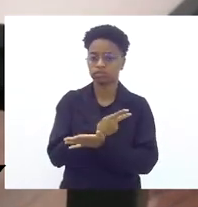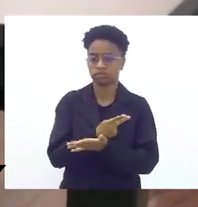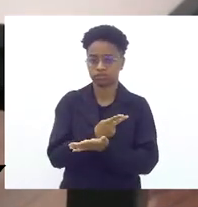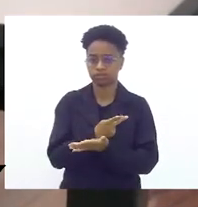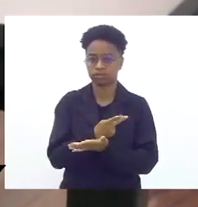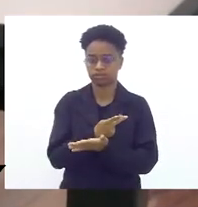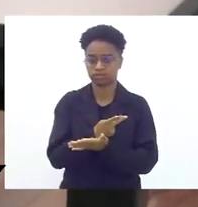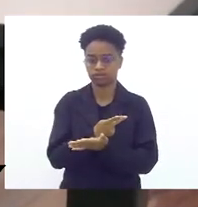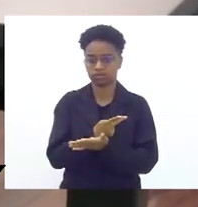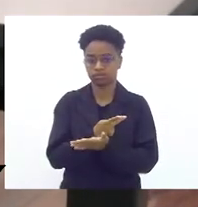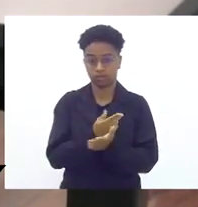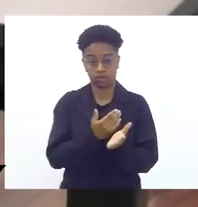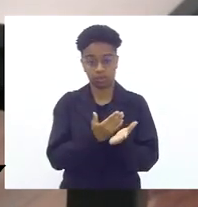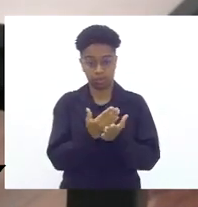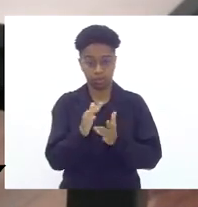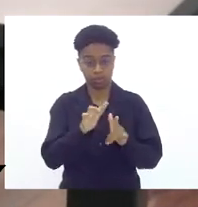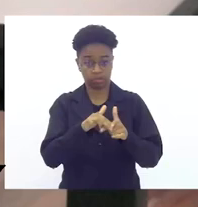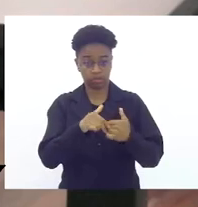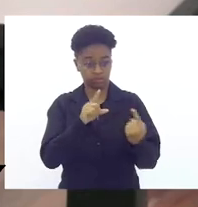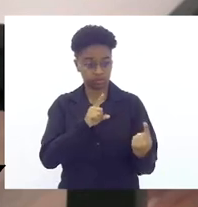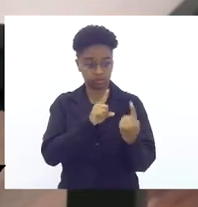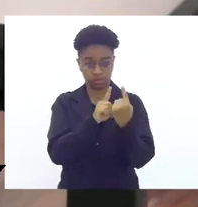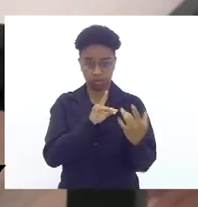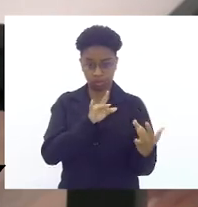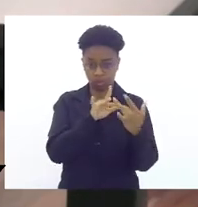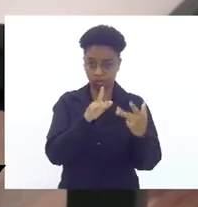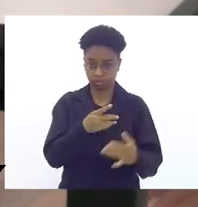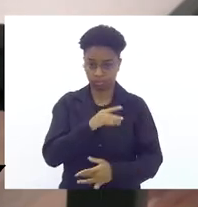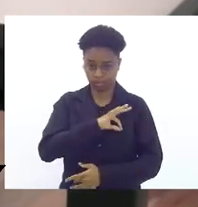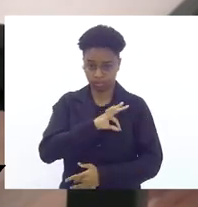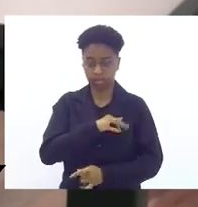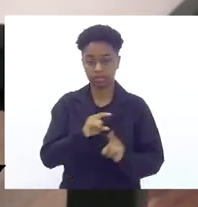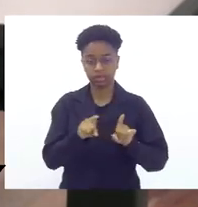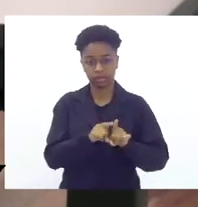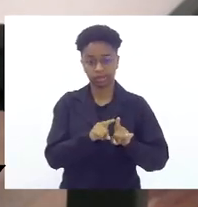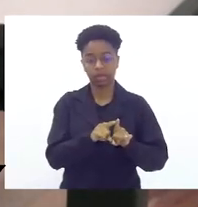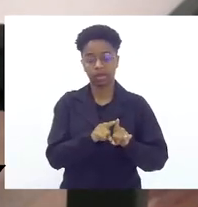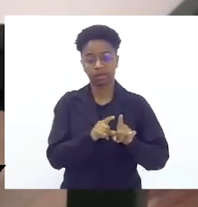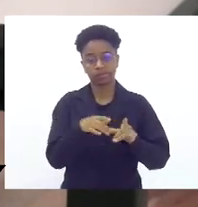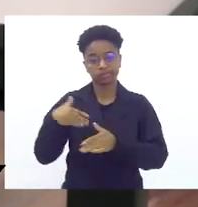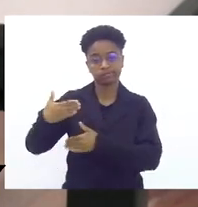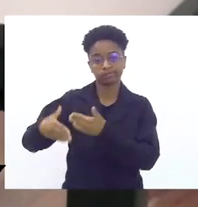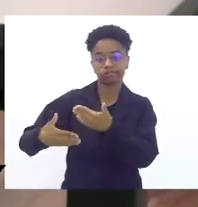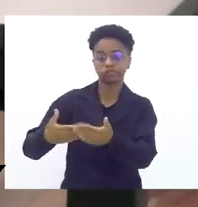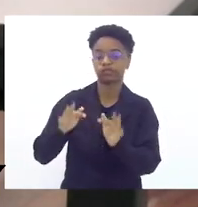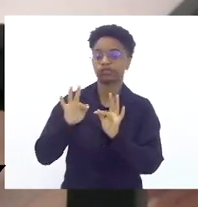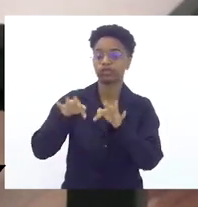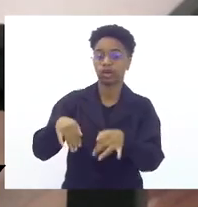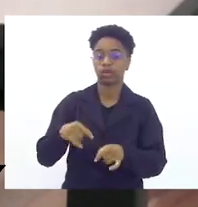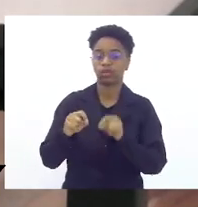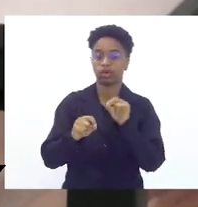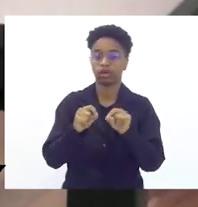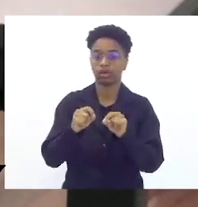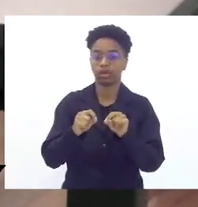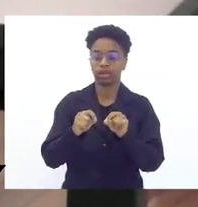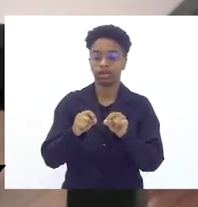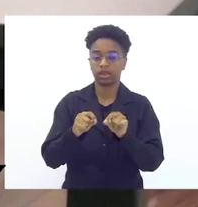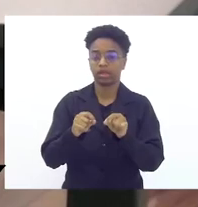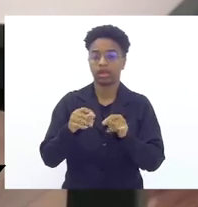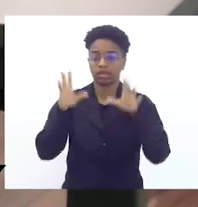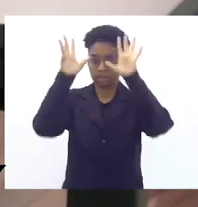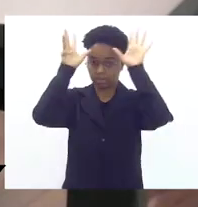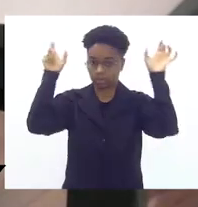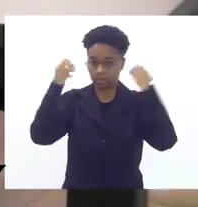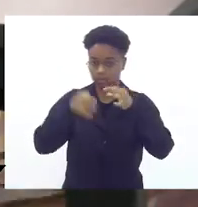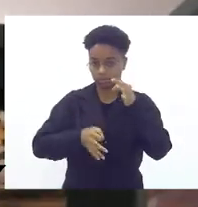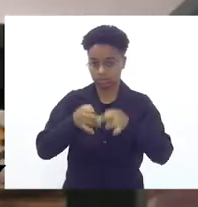começando pela abordagem policial e terminando nos acordam dos vou falar do Tribunal de Justiça do Estado do Rio